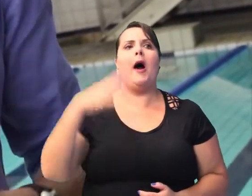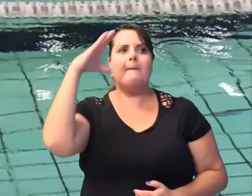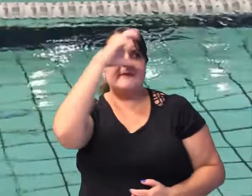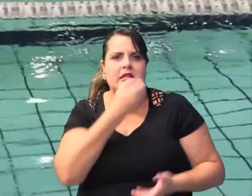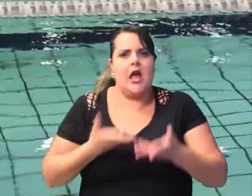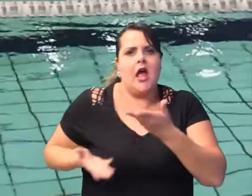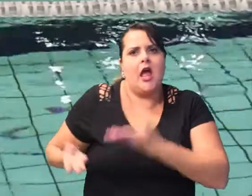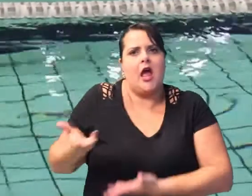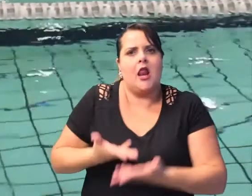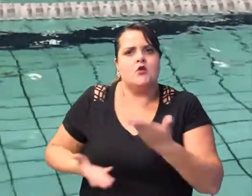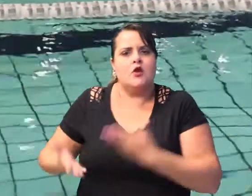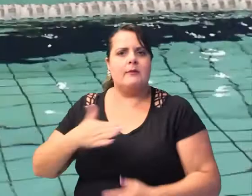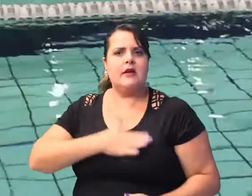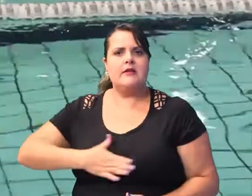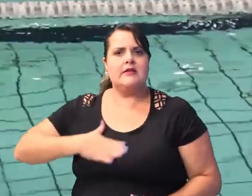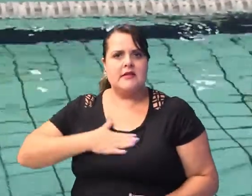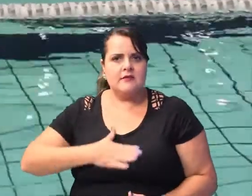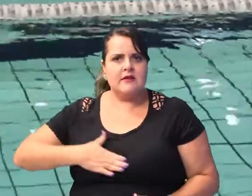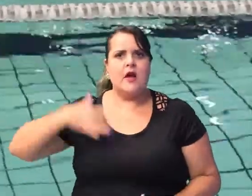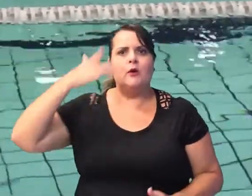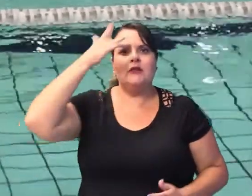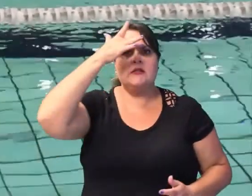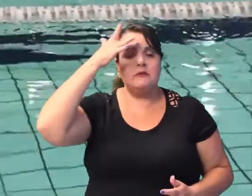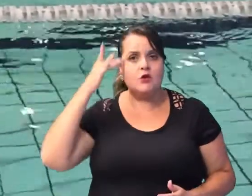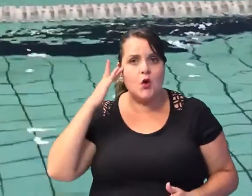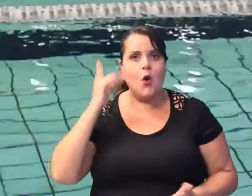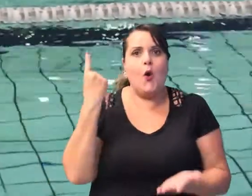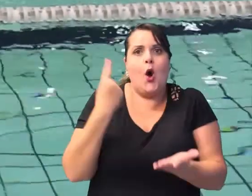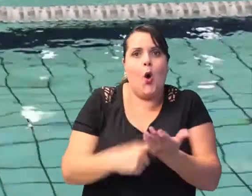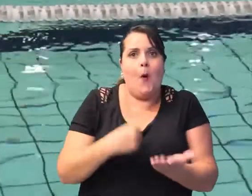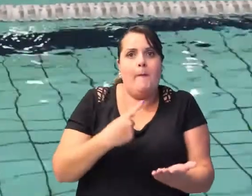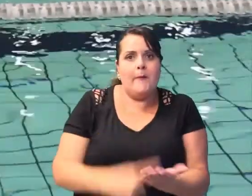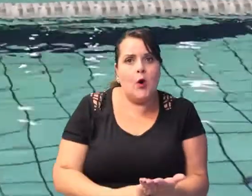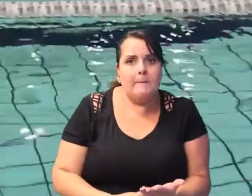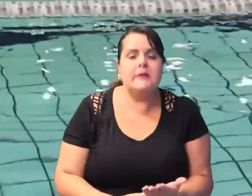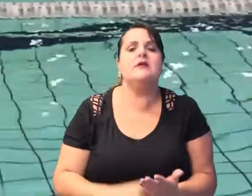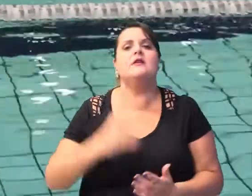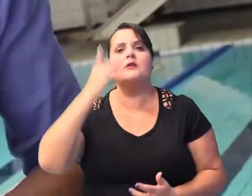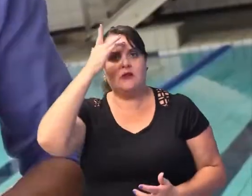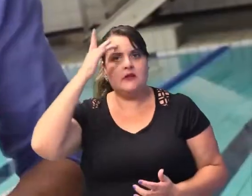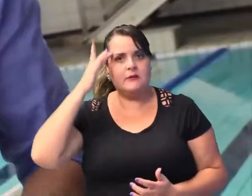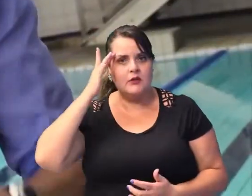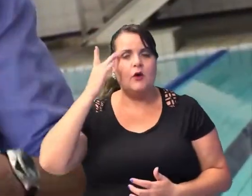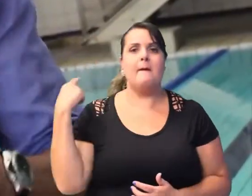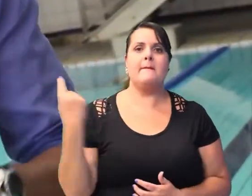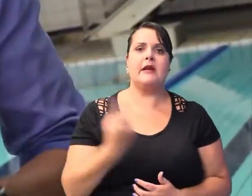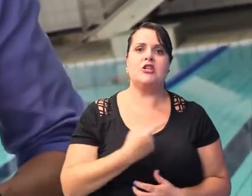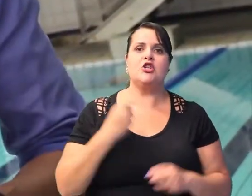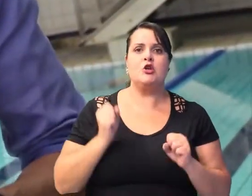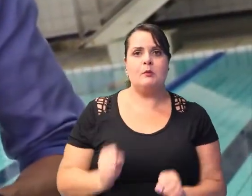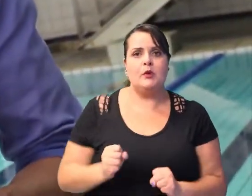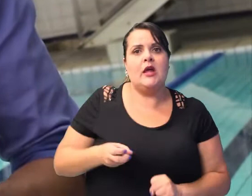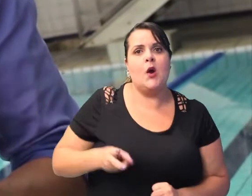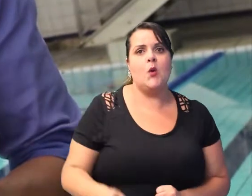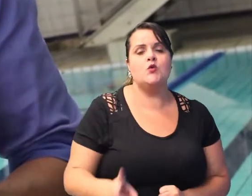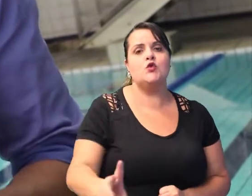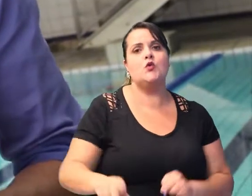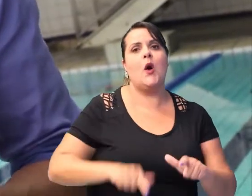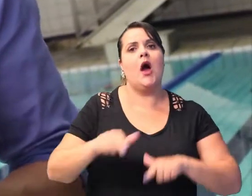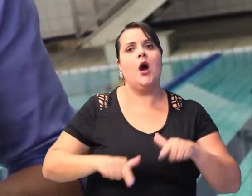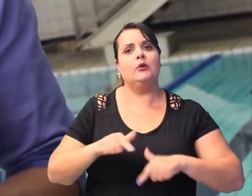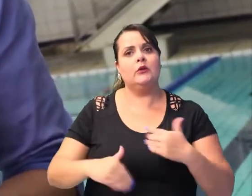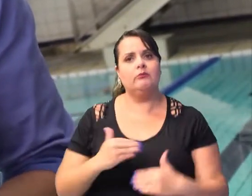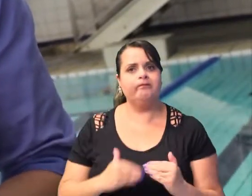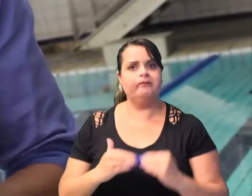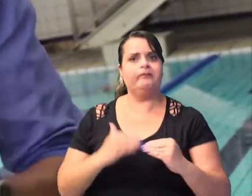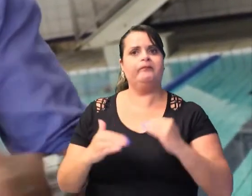gestão na relação com os clientes na satisfação diz o comprometimento dos colaboradores que são envolvidos para que a gente possa realmente seguir um trabalho é